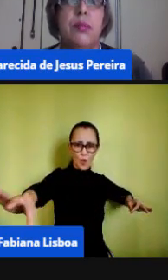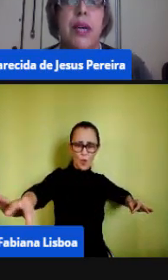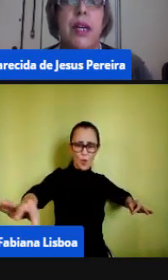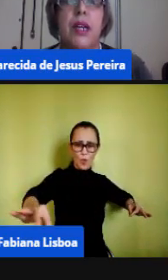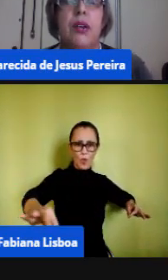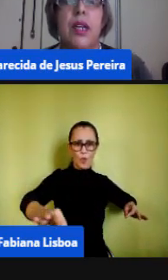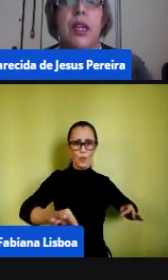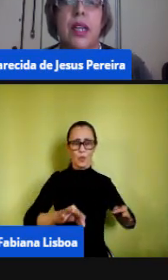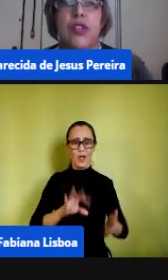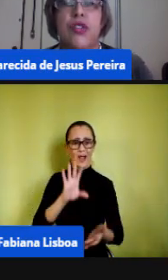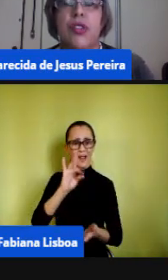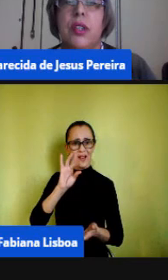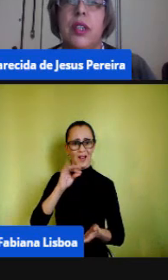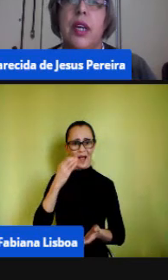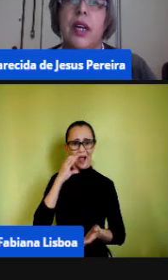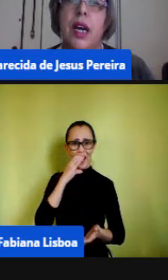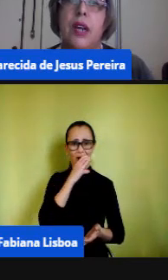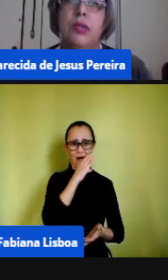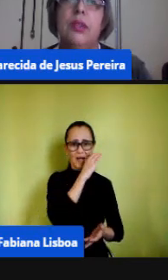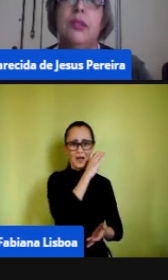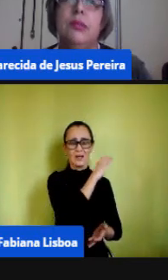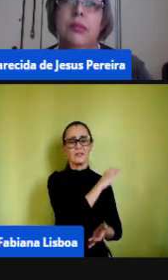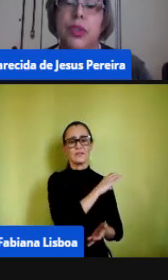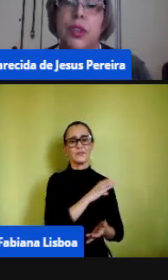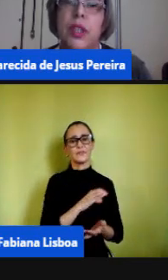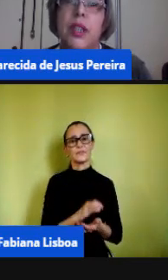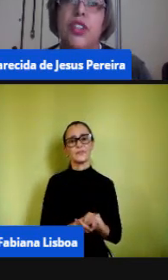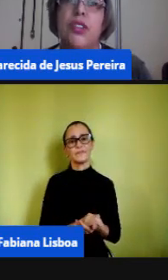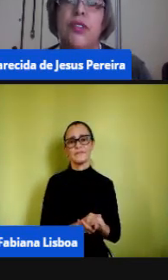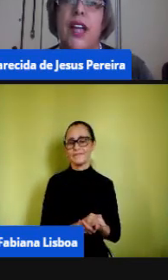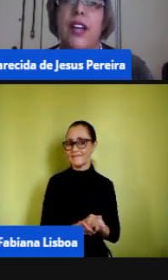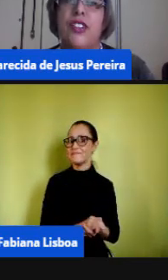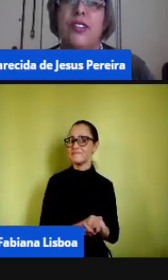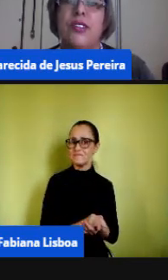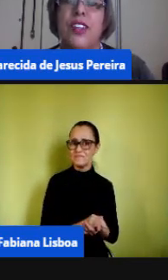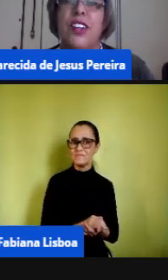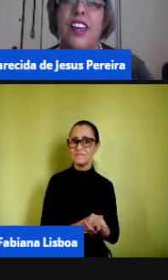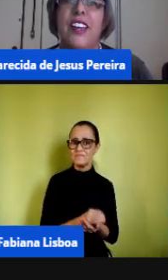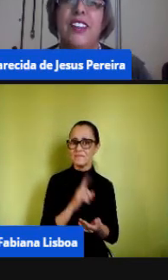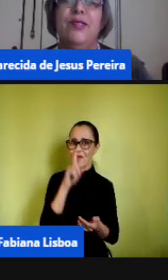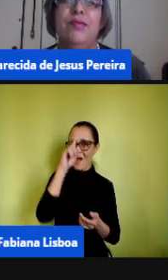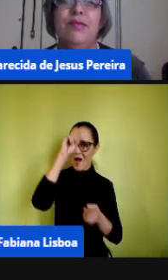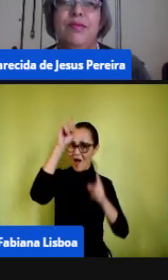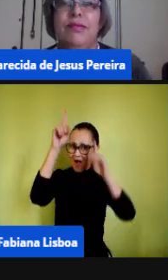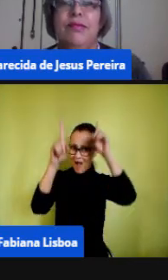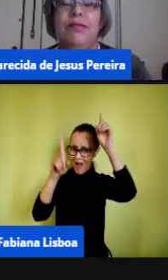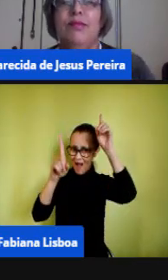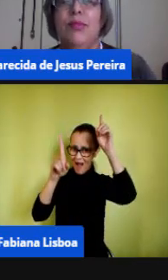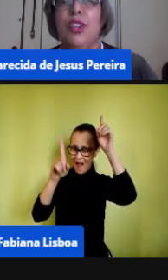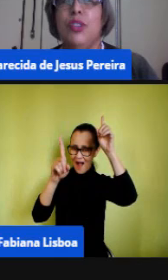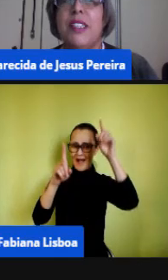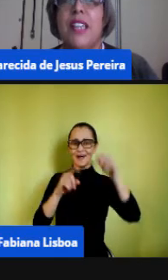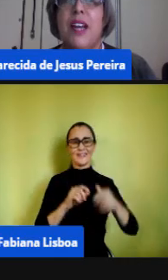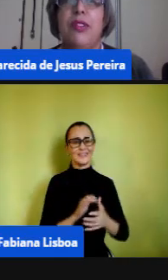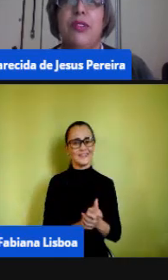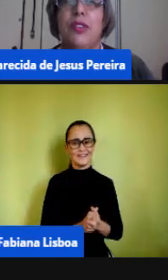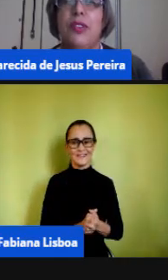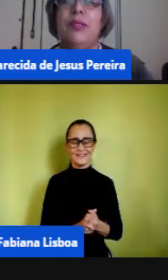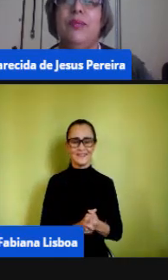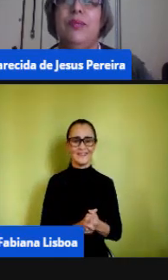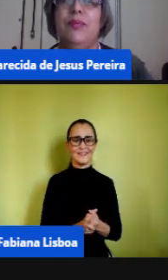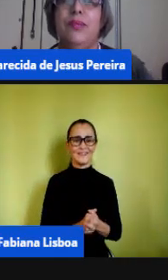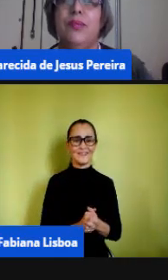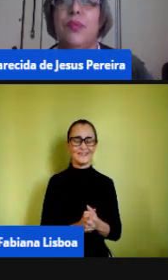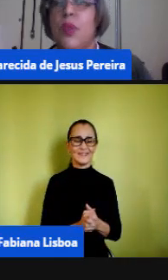pistola para cola quente. E, é claro, muita criatividade, ok? Pode passar, por